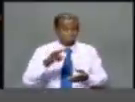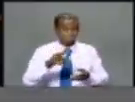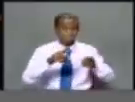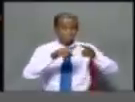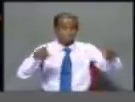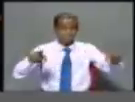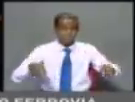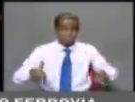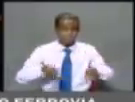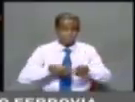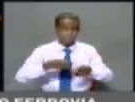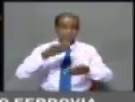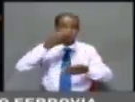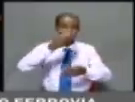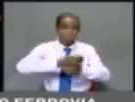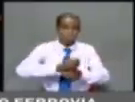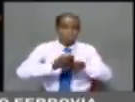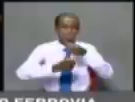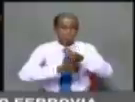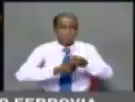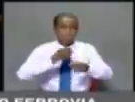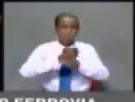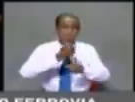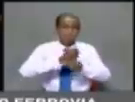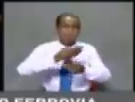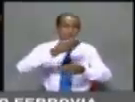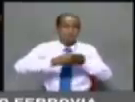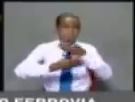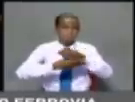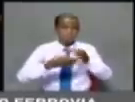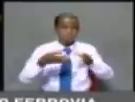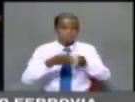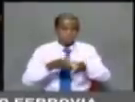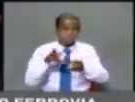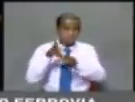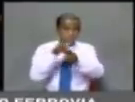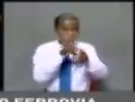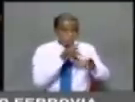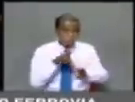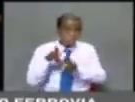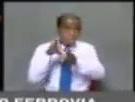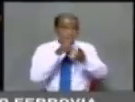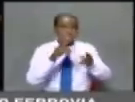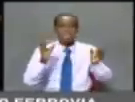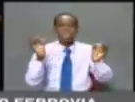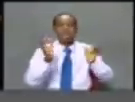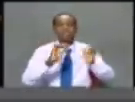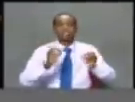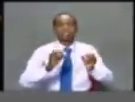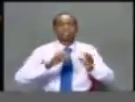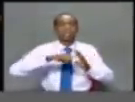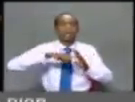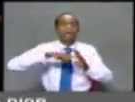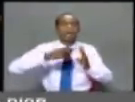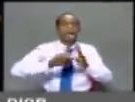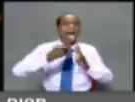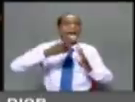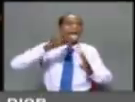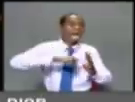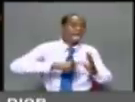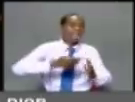magnitude sem qualquer tipo de fiscalização. Foram 10 anos de